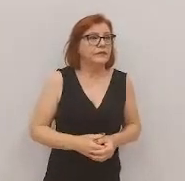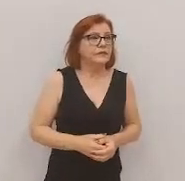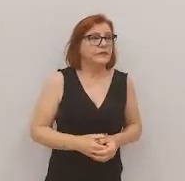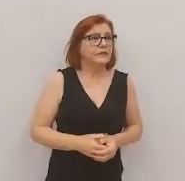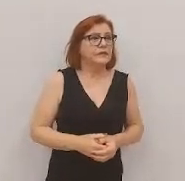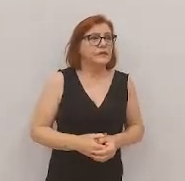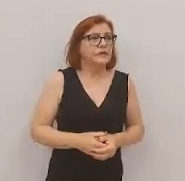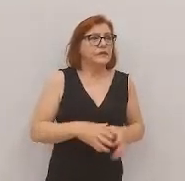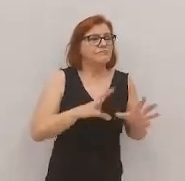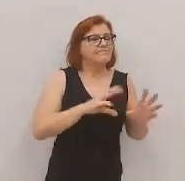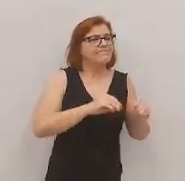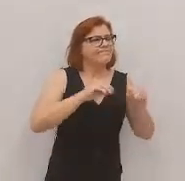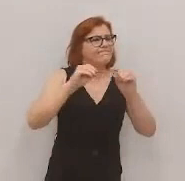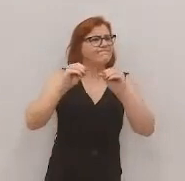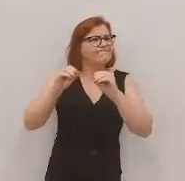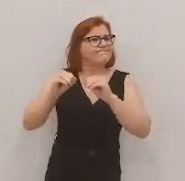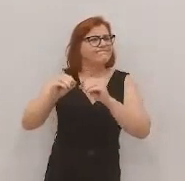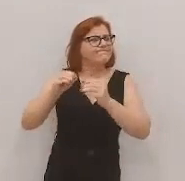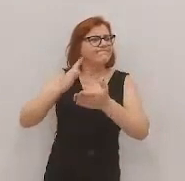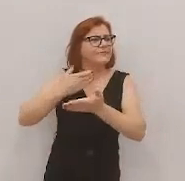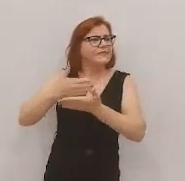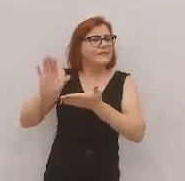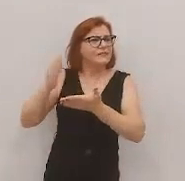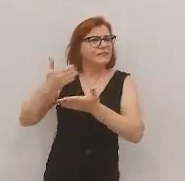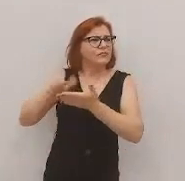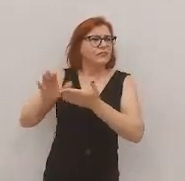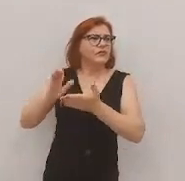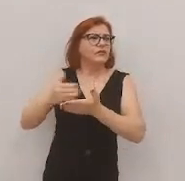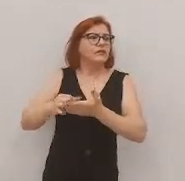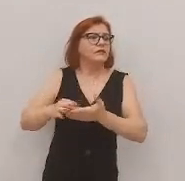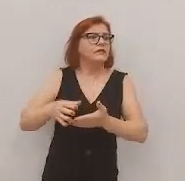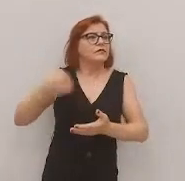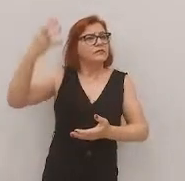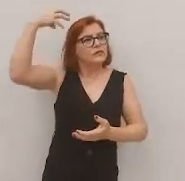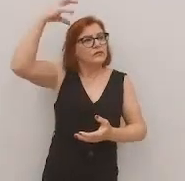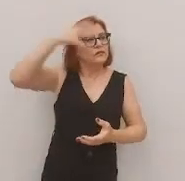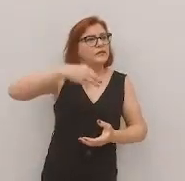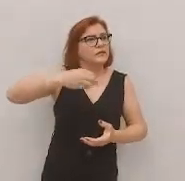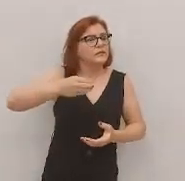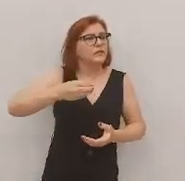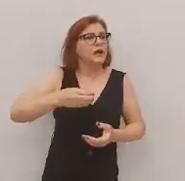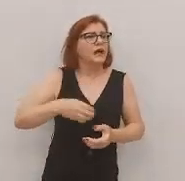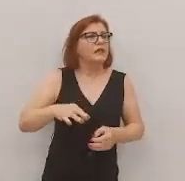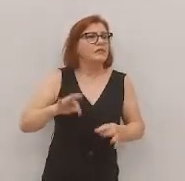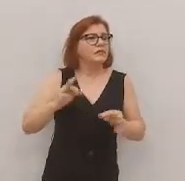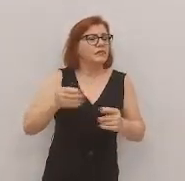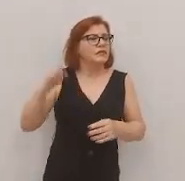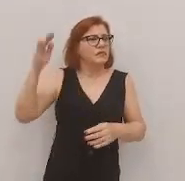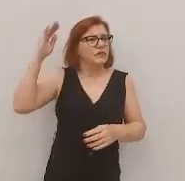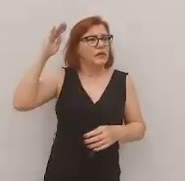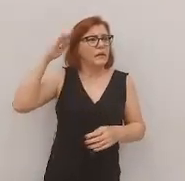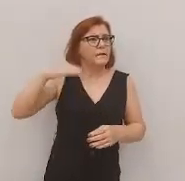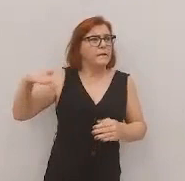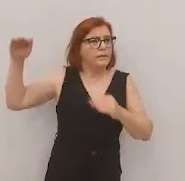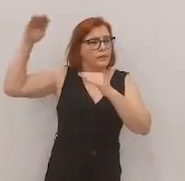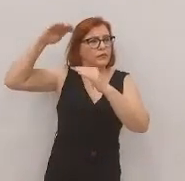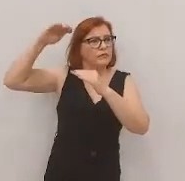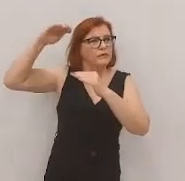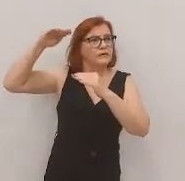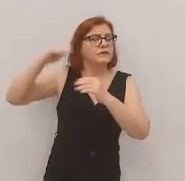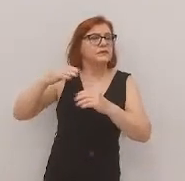despojando os principados e potestades, publicamente os expôs